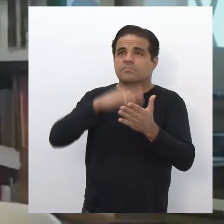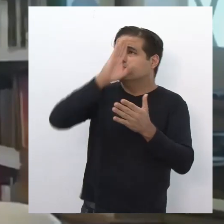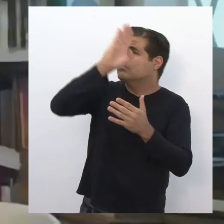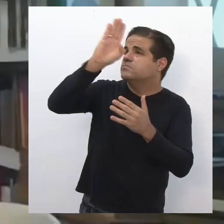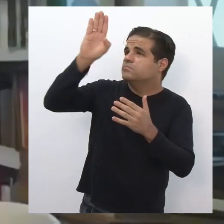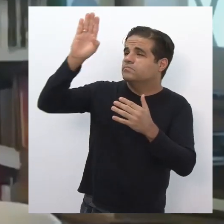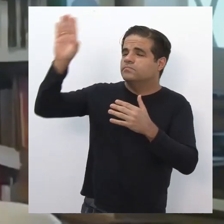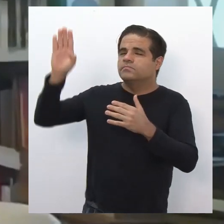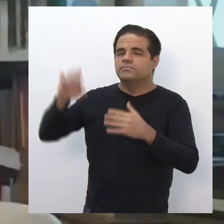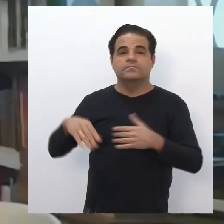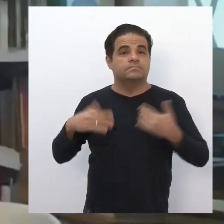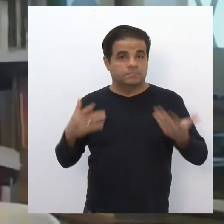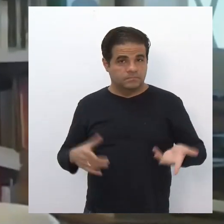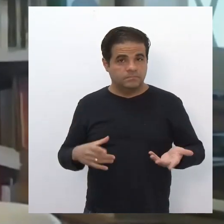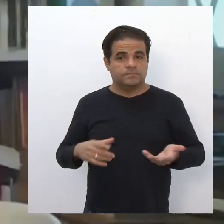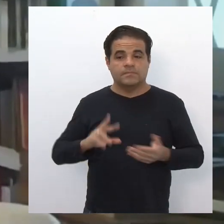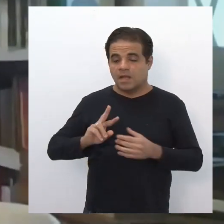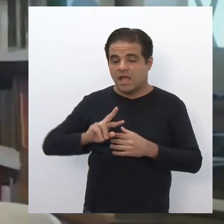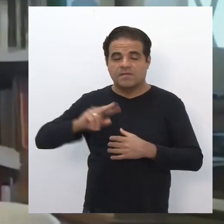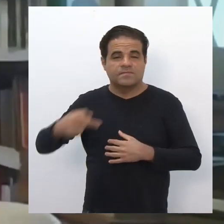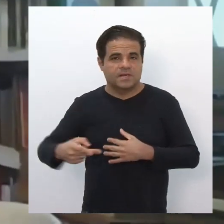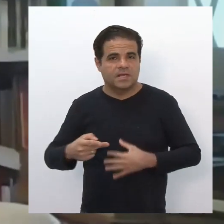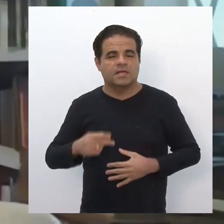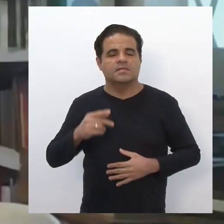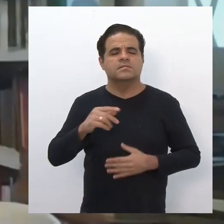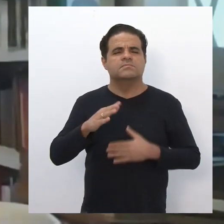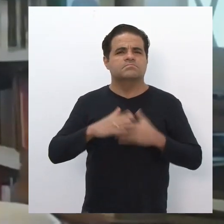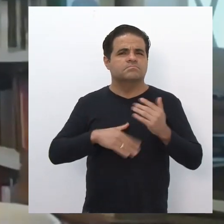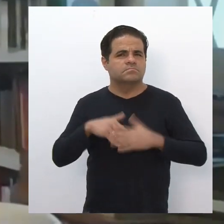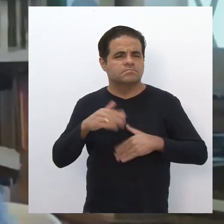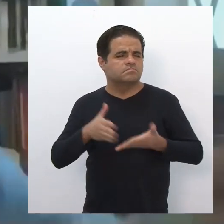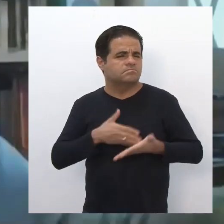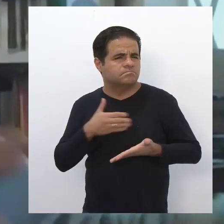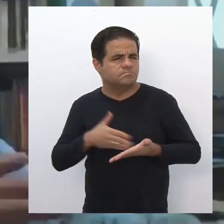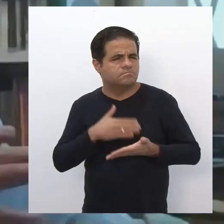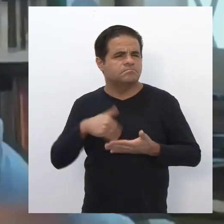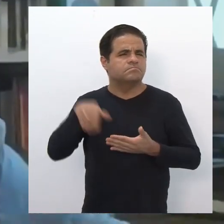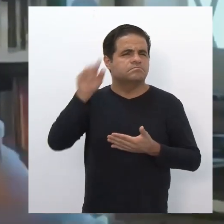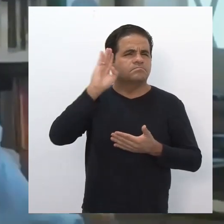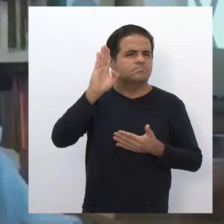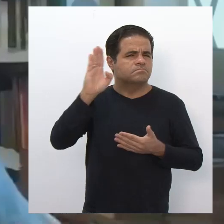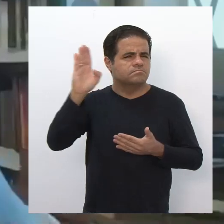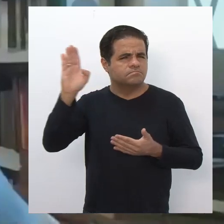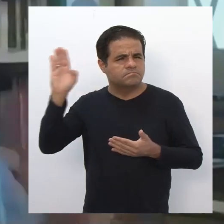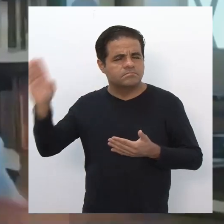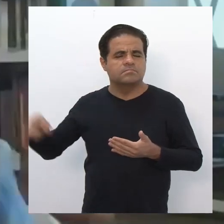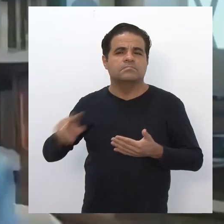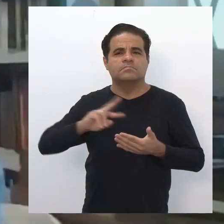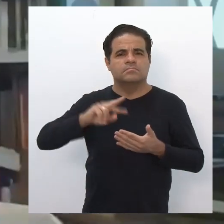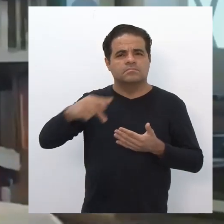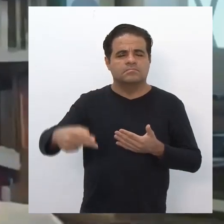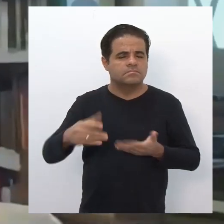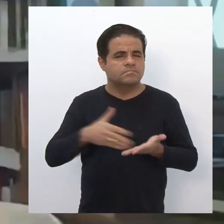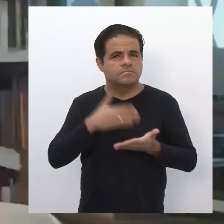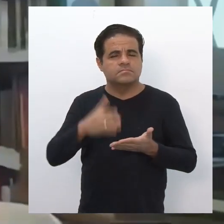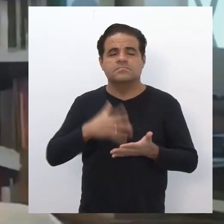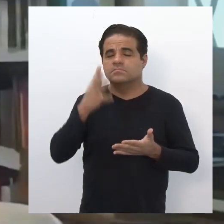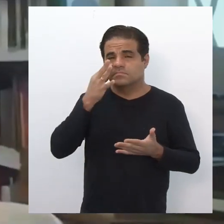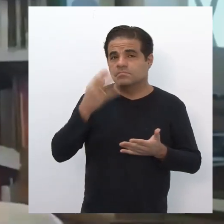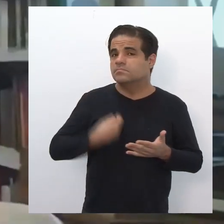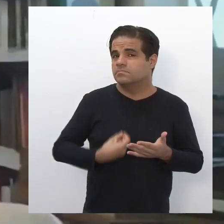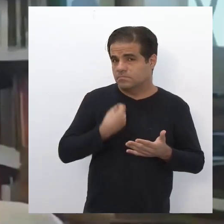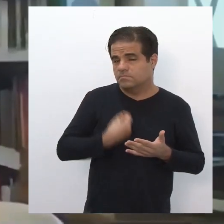né? A virada das bibliotecas públicas para bibliotecas públicas vivas,